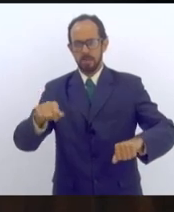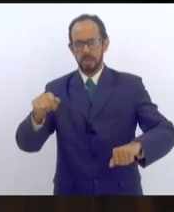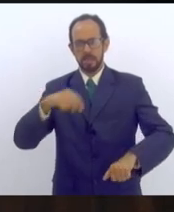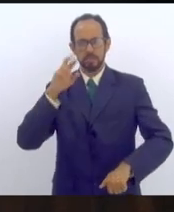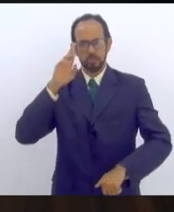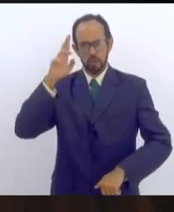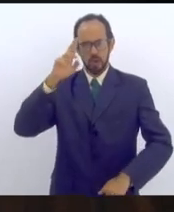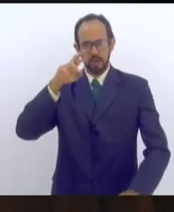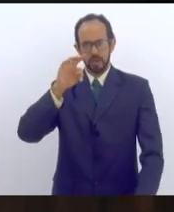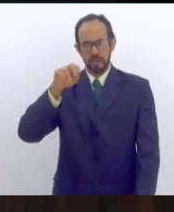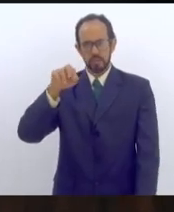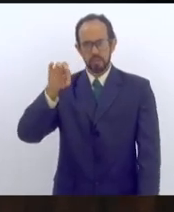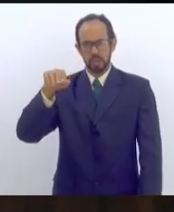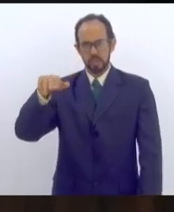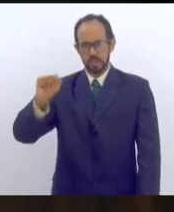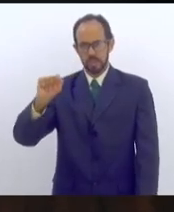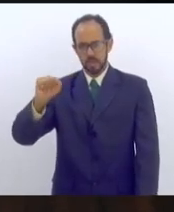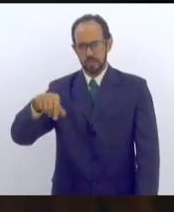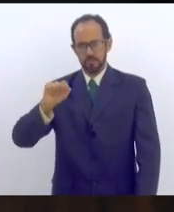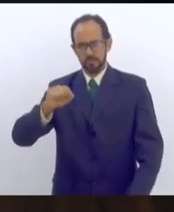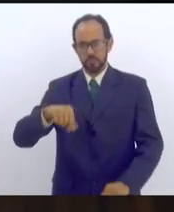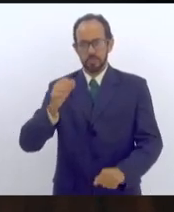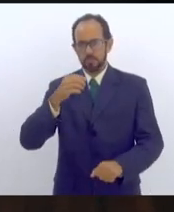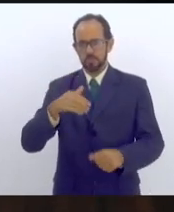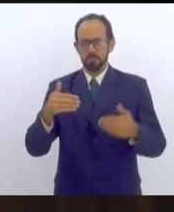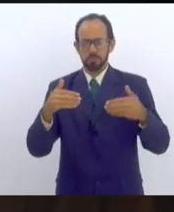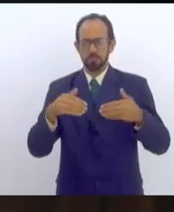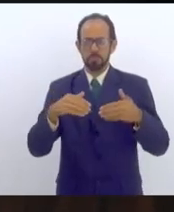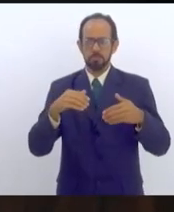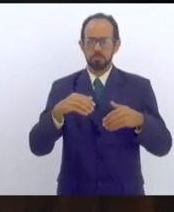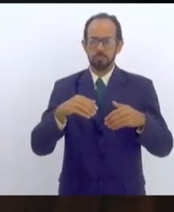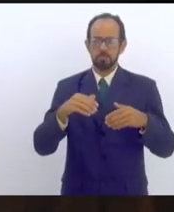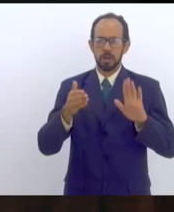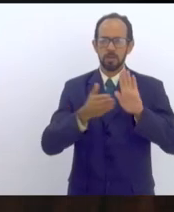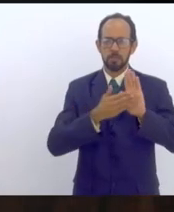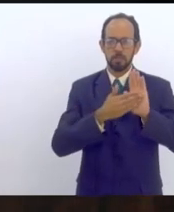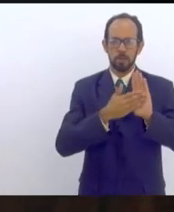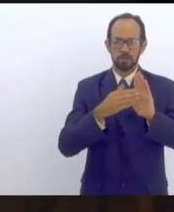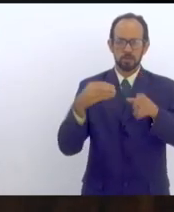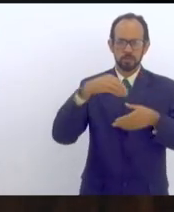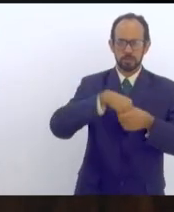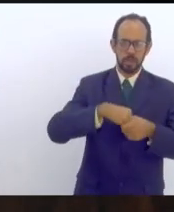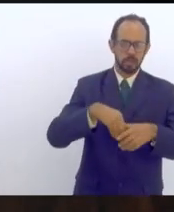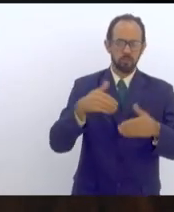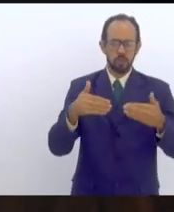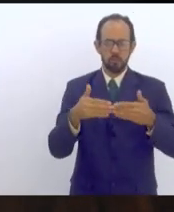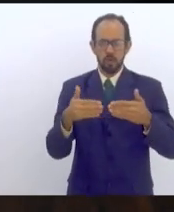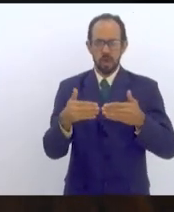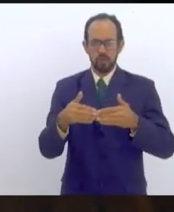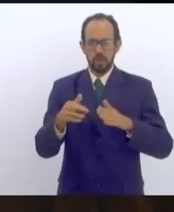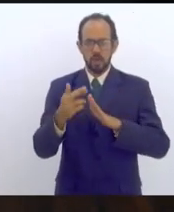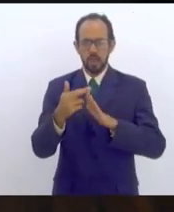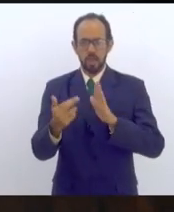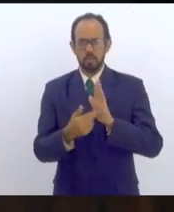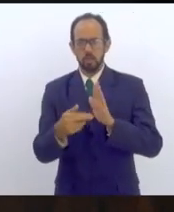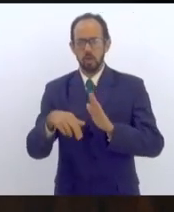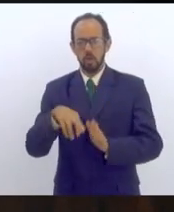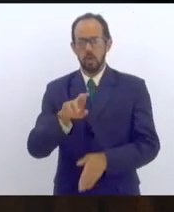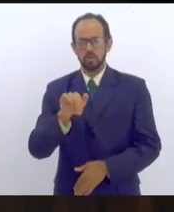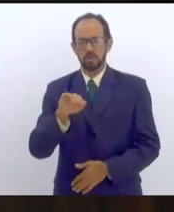Oliver. Parecer da Comissão de Normas Internas e Proposições Externas, favorável. Relator, deputado Rosenberg